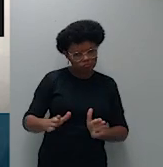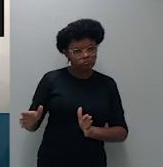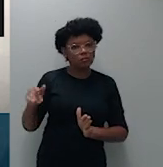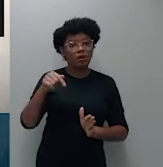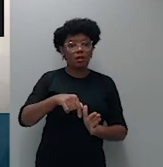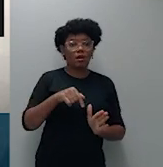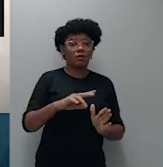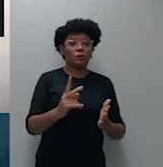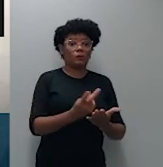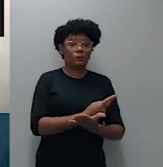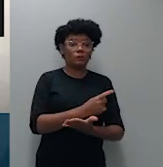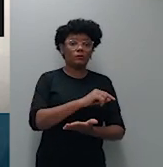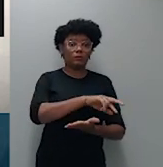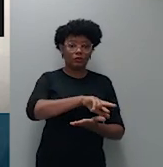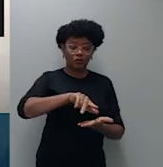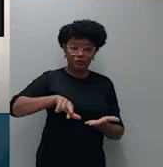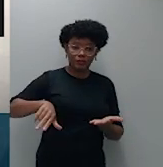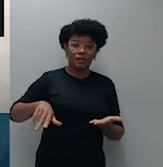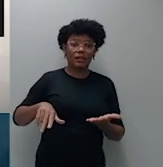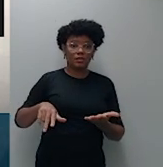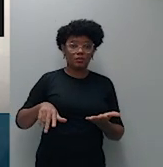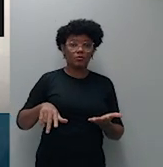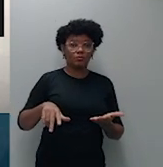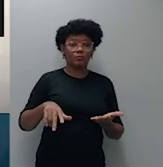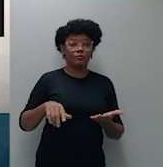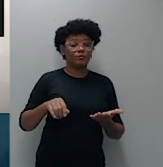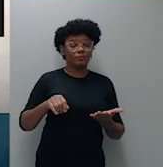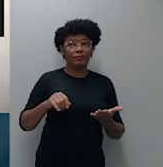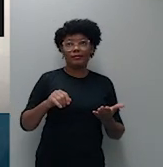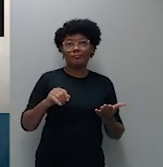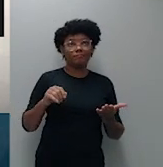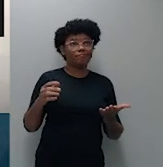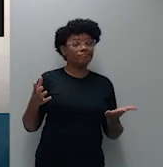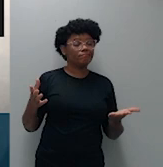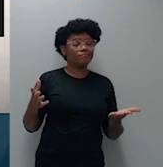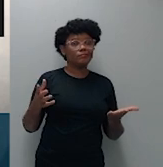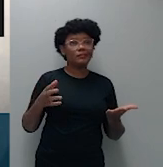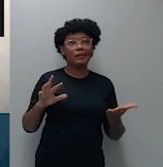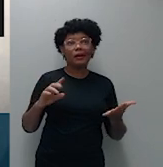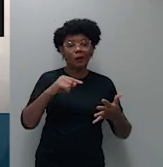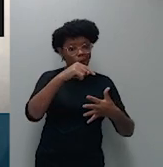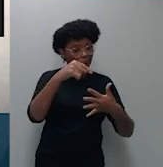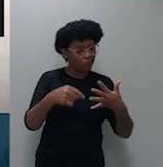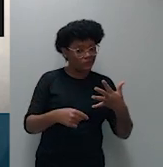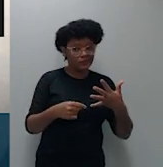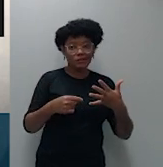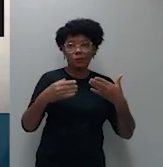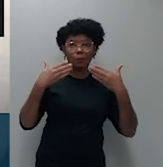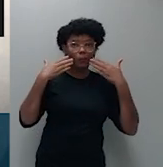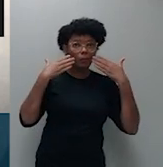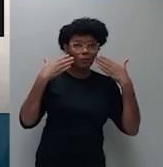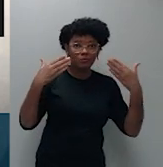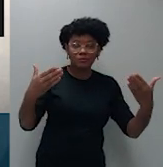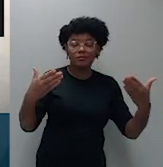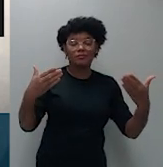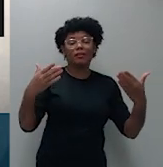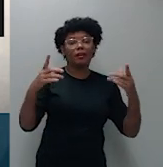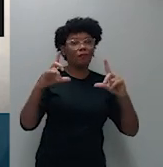são muito gritantes no sentido da exposição do desse